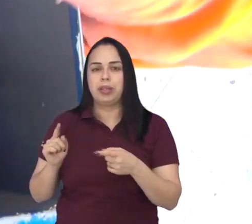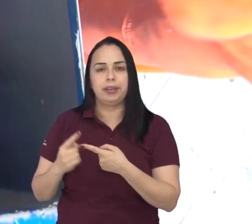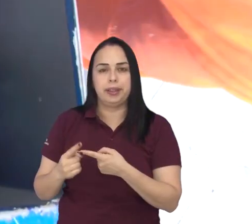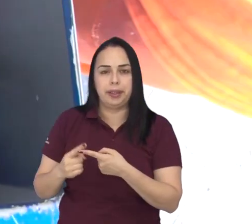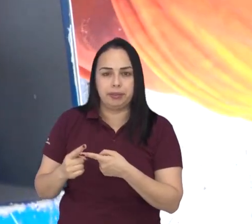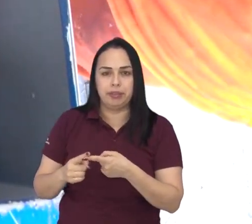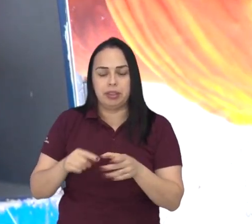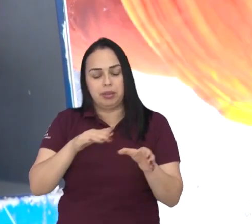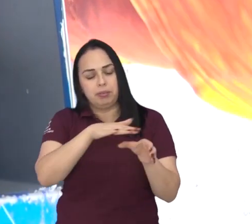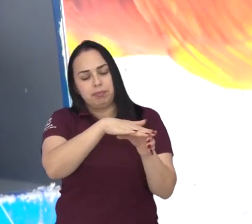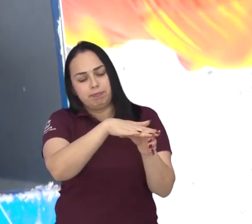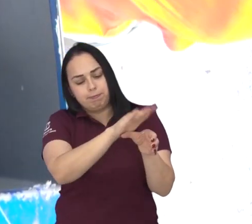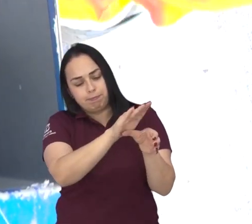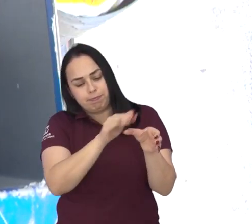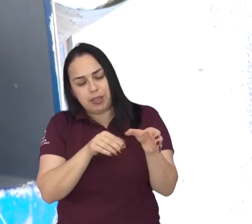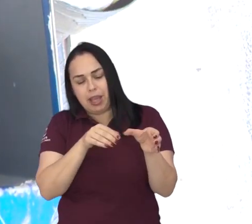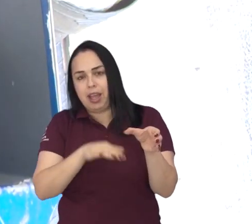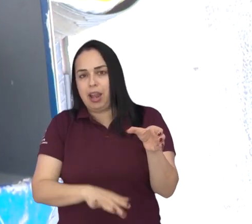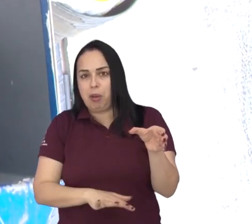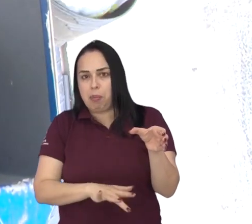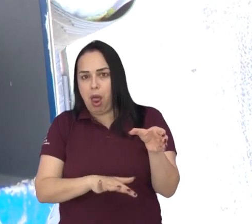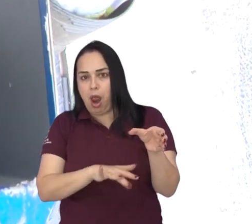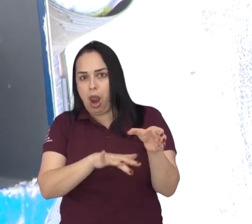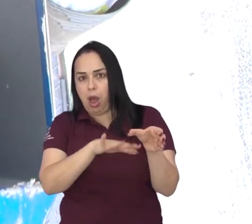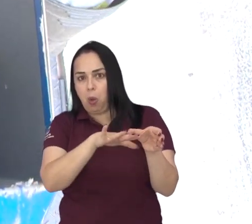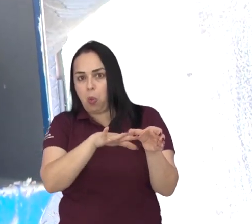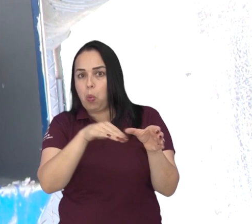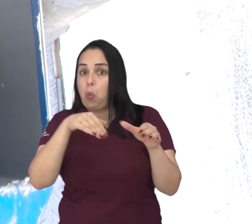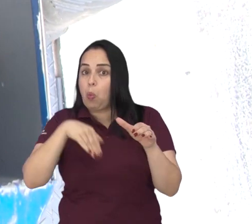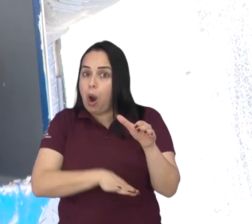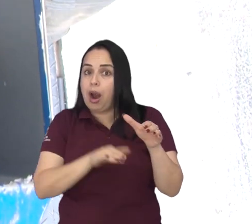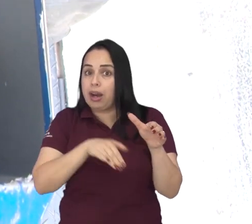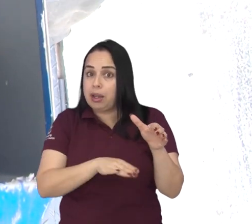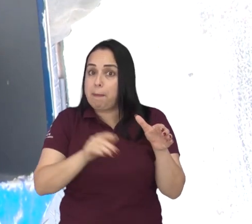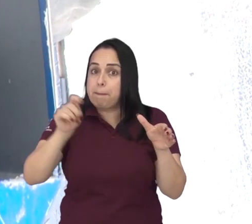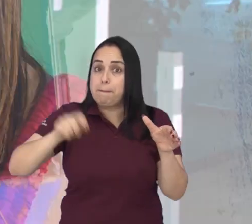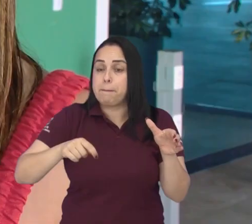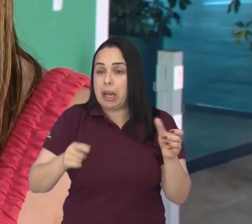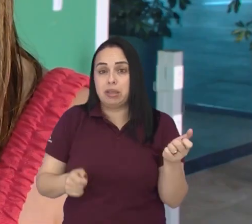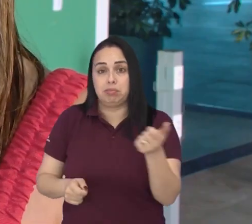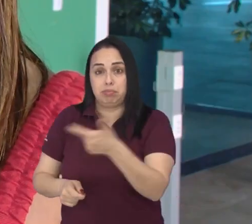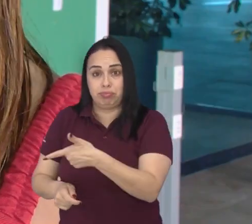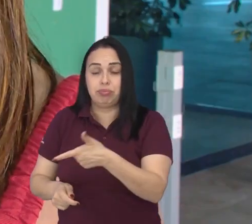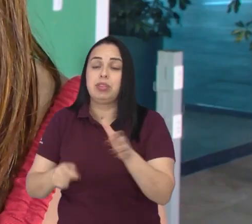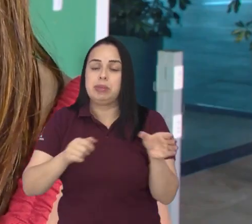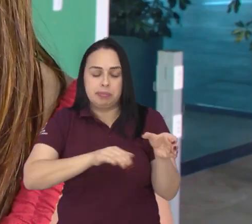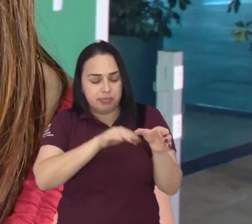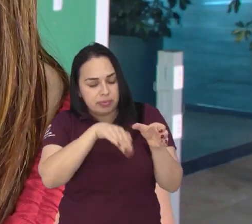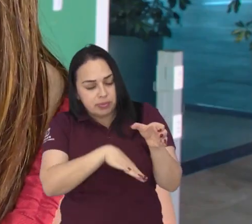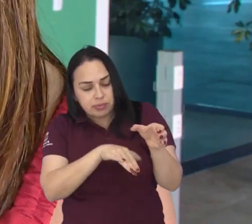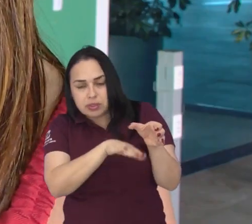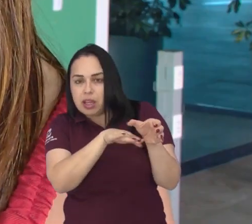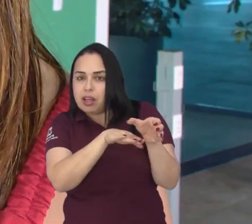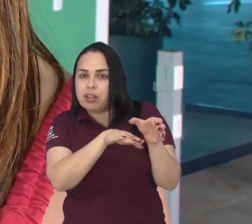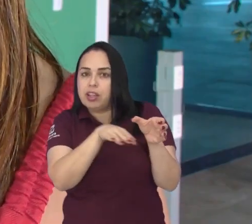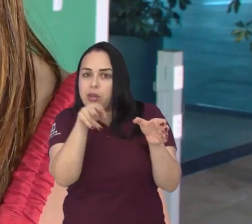da coleta, porque essas lixeiras têm mais capacidade, então, de armazenamento, de conseguir deixar esse